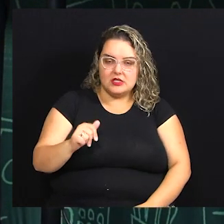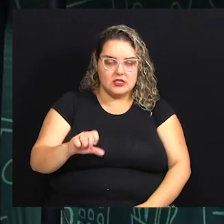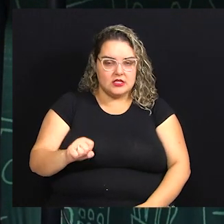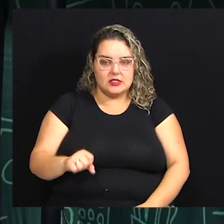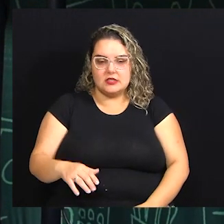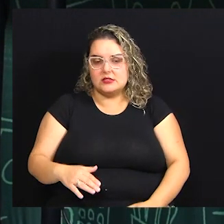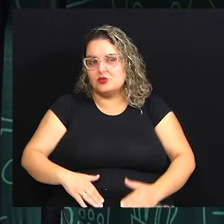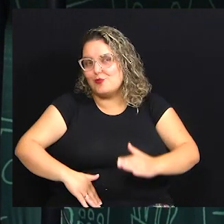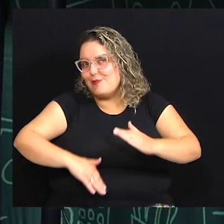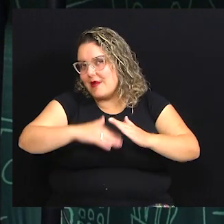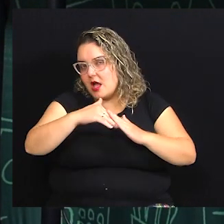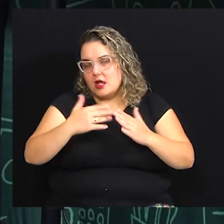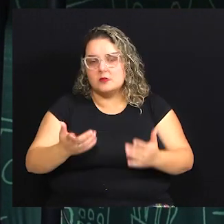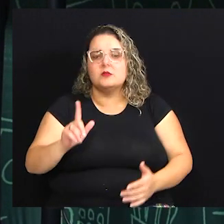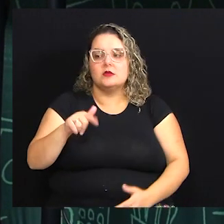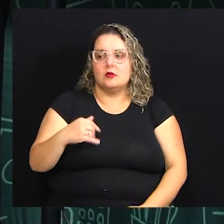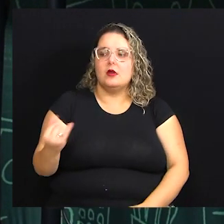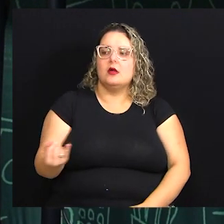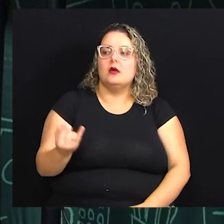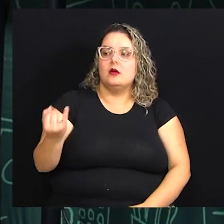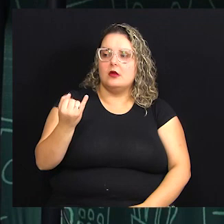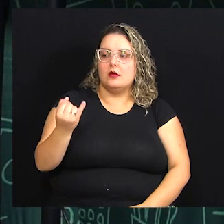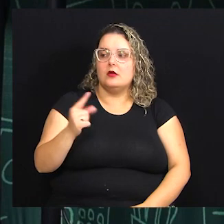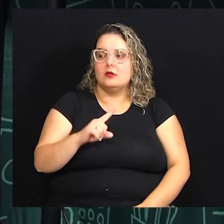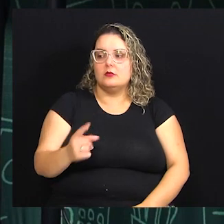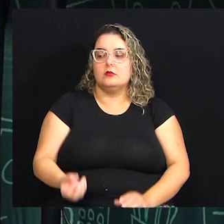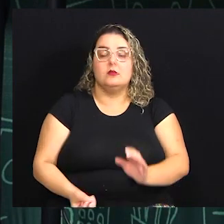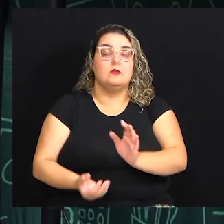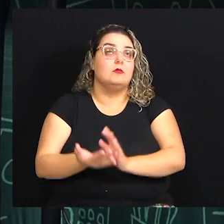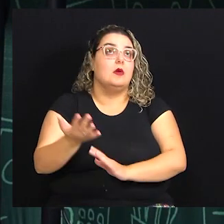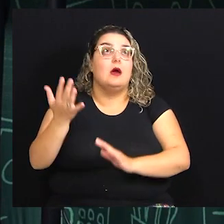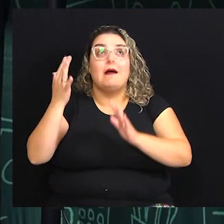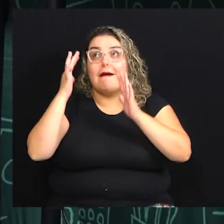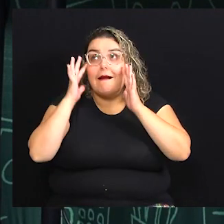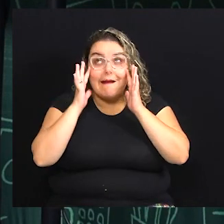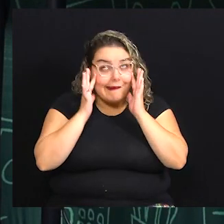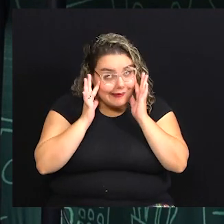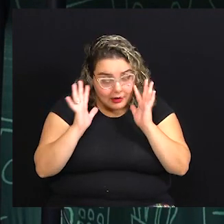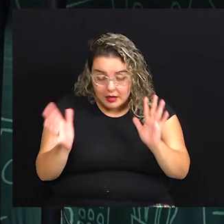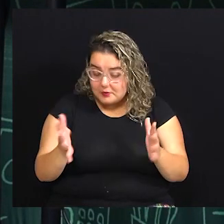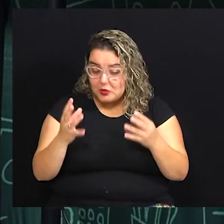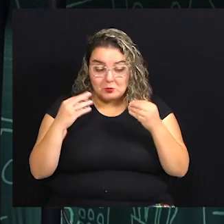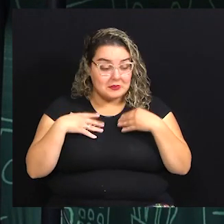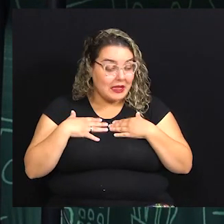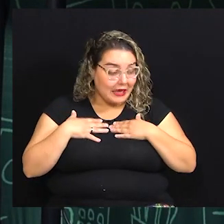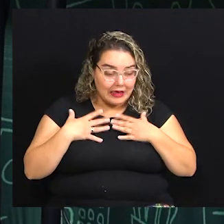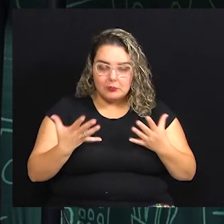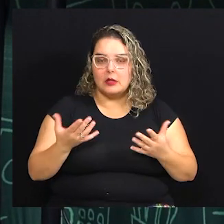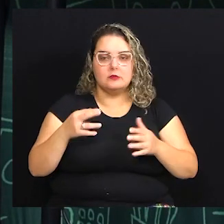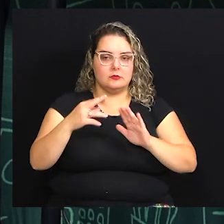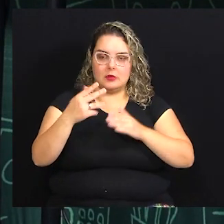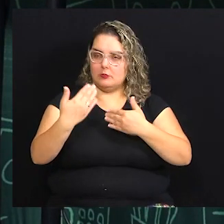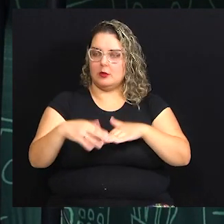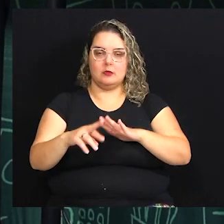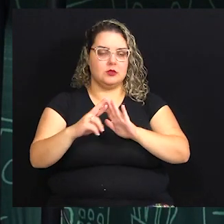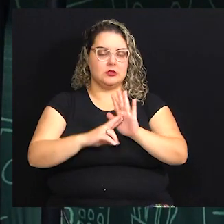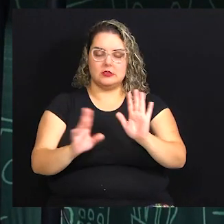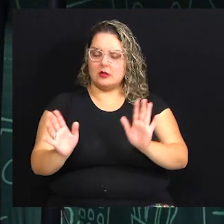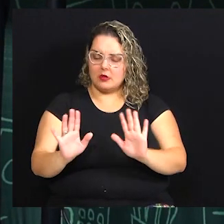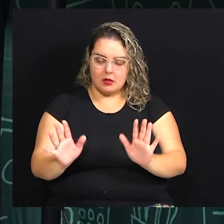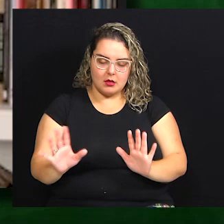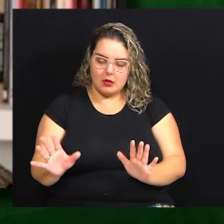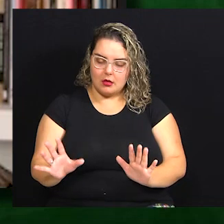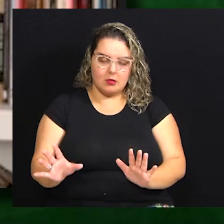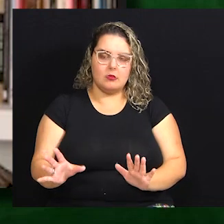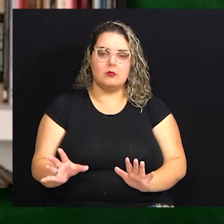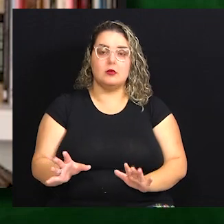máximo, né? Então, é importante que não criar um bicho de 7 cabeças a respeito da prova de redação, né? Então,